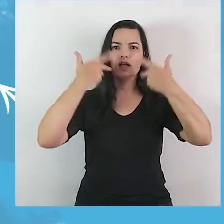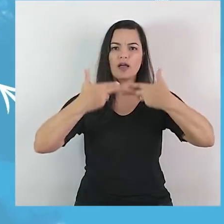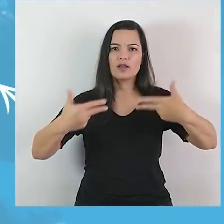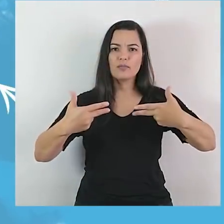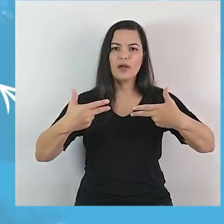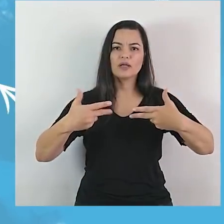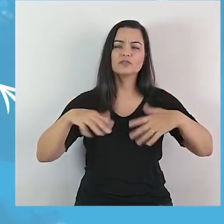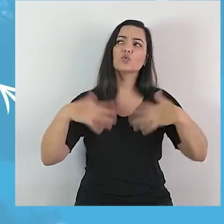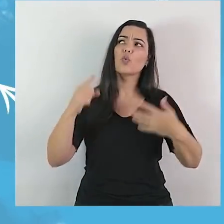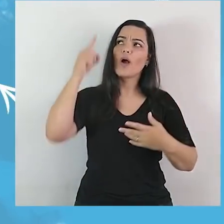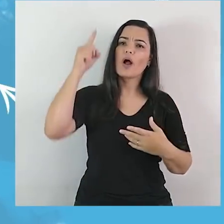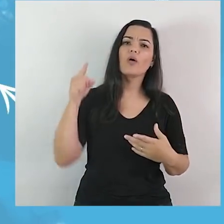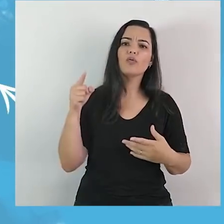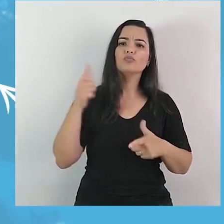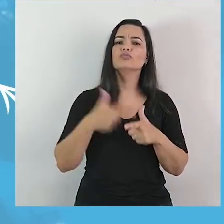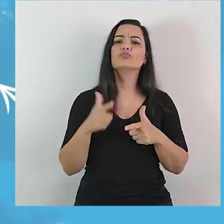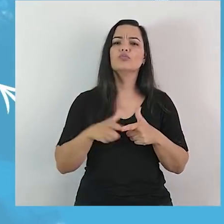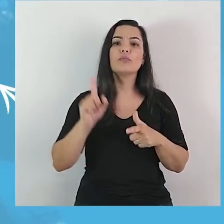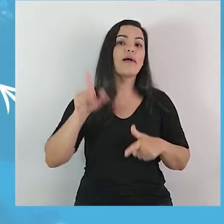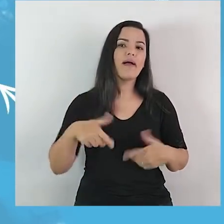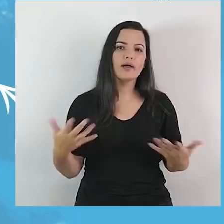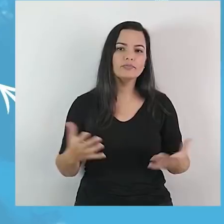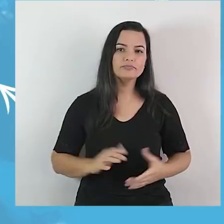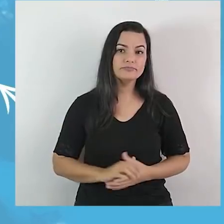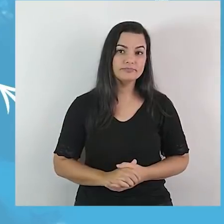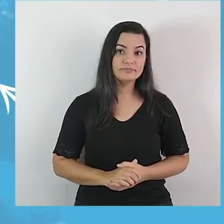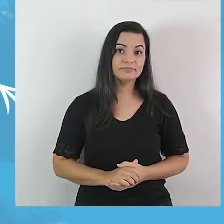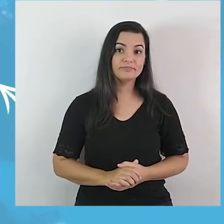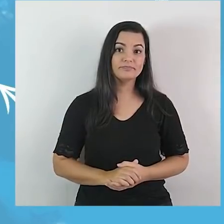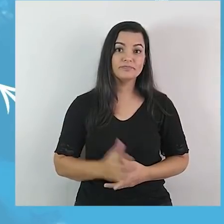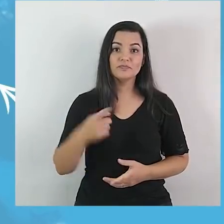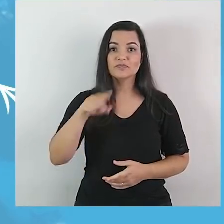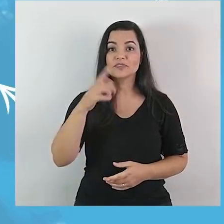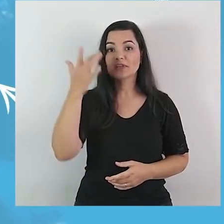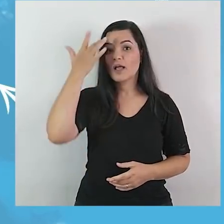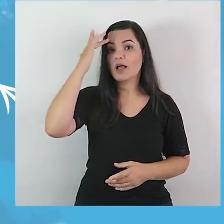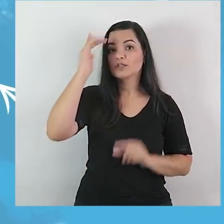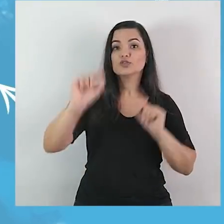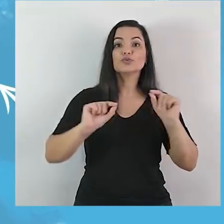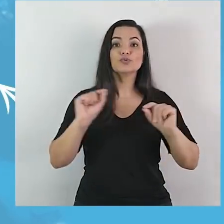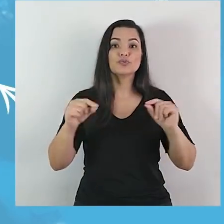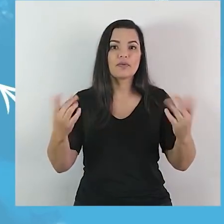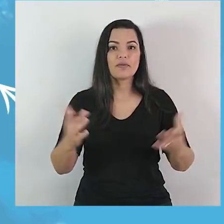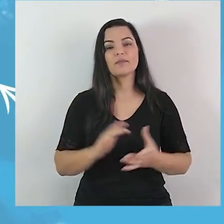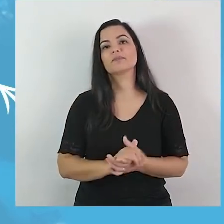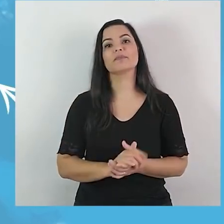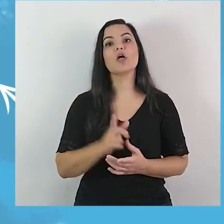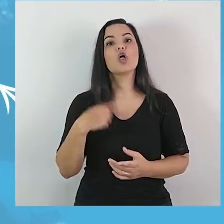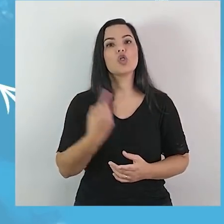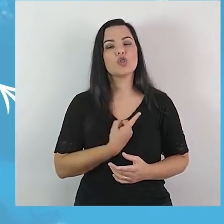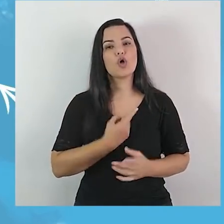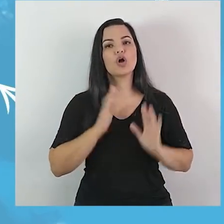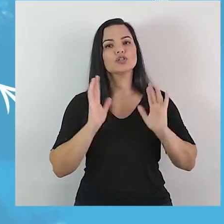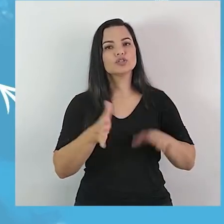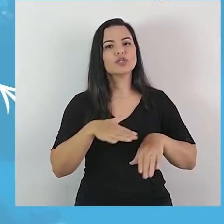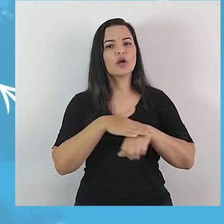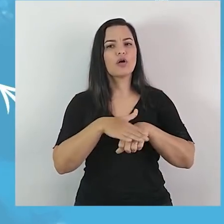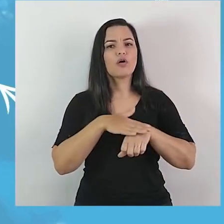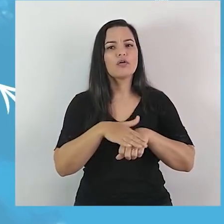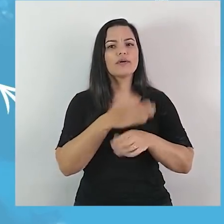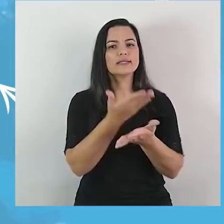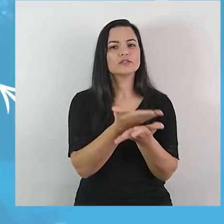desses animais aqui é um problema? Qual vocês acham? Diante de tudo que nós